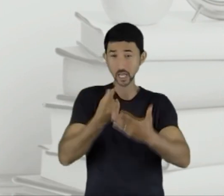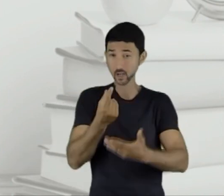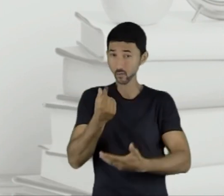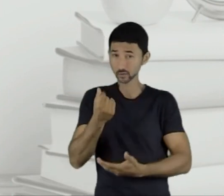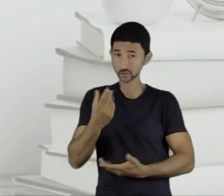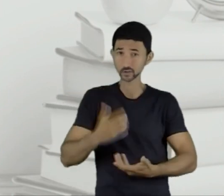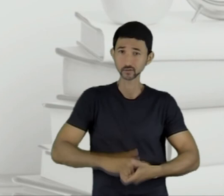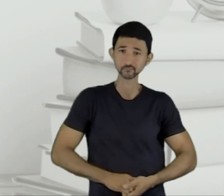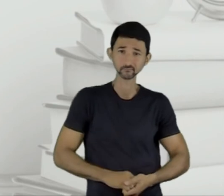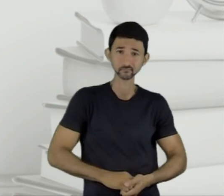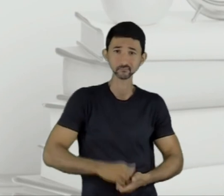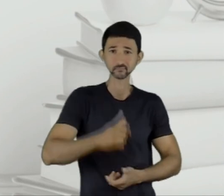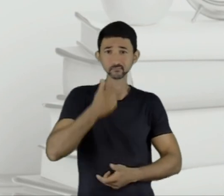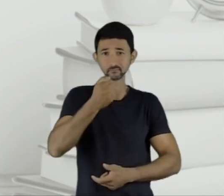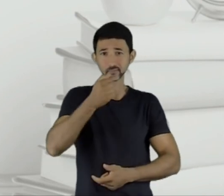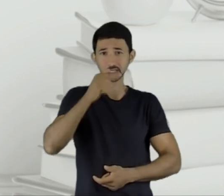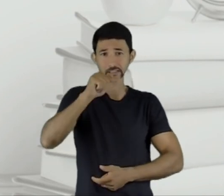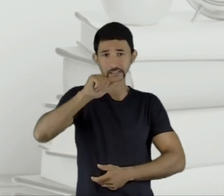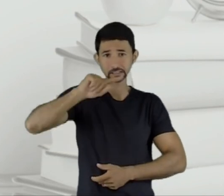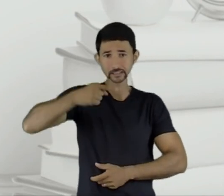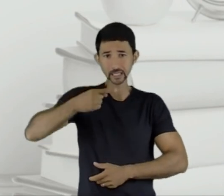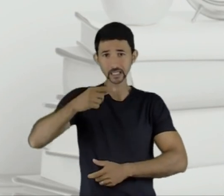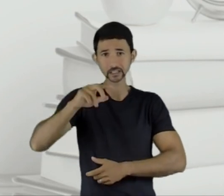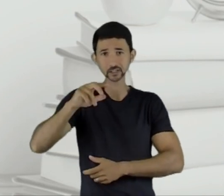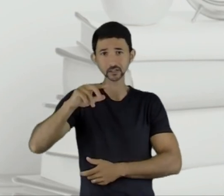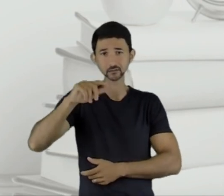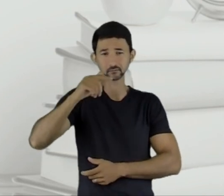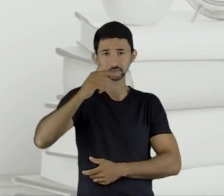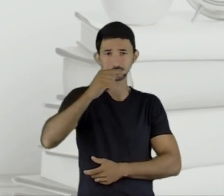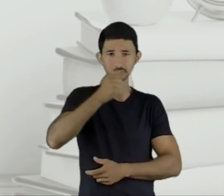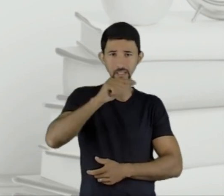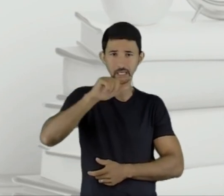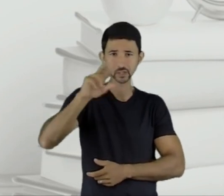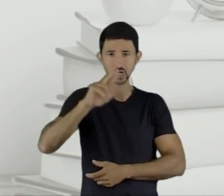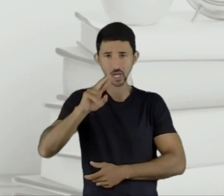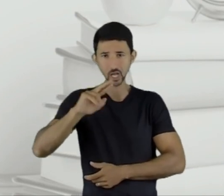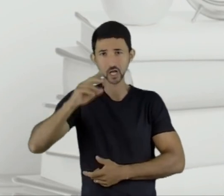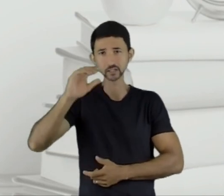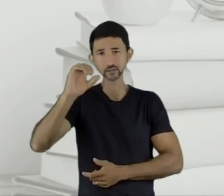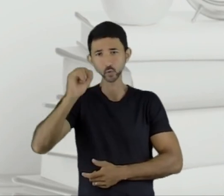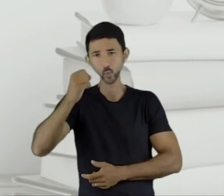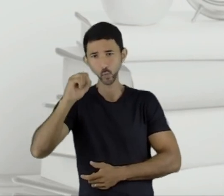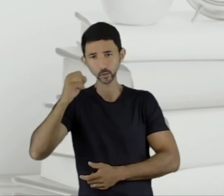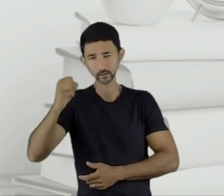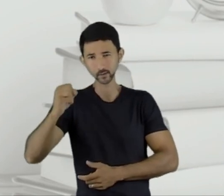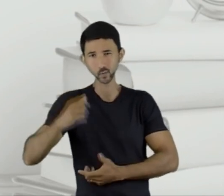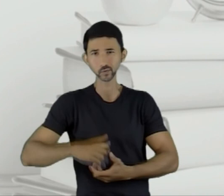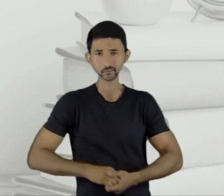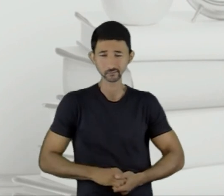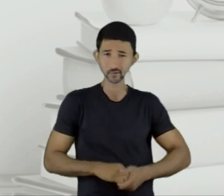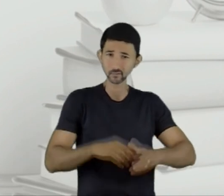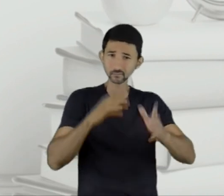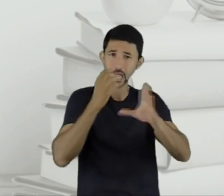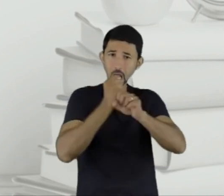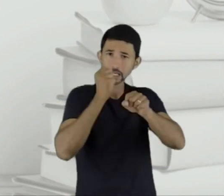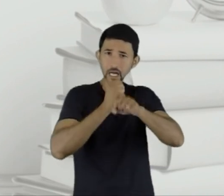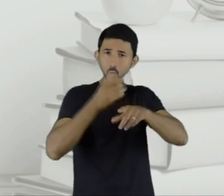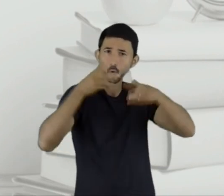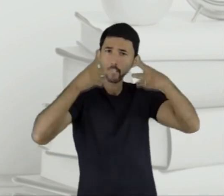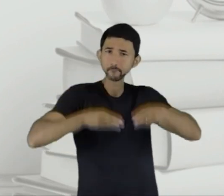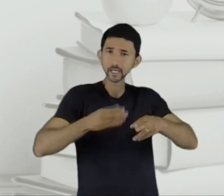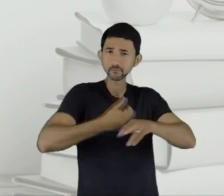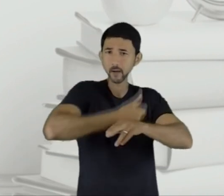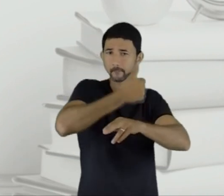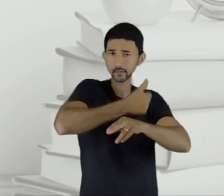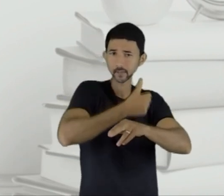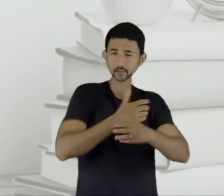Quanto é R$ 7,88 menos 3,50? Então, como é que a gente efetua essa subtração? Da mesma maneira como a gente fez no